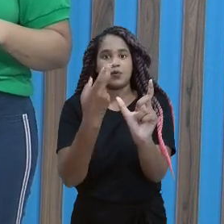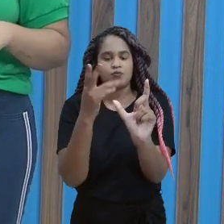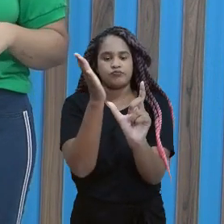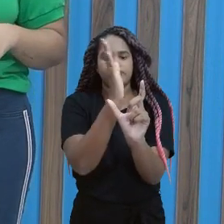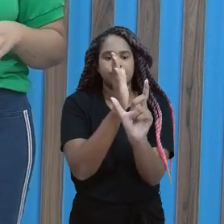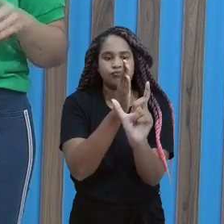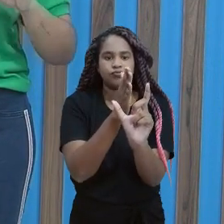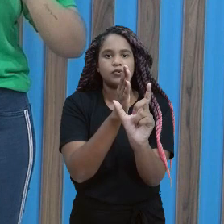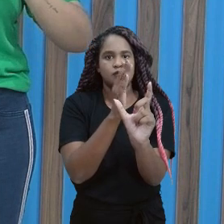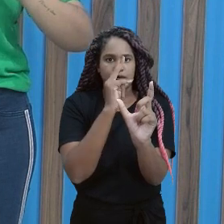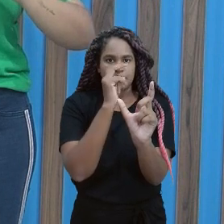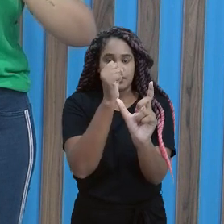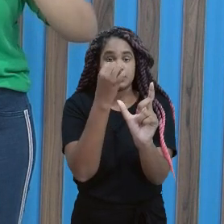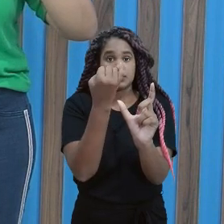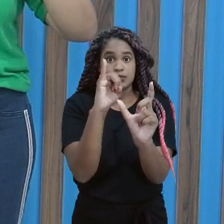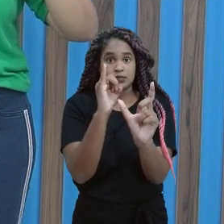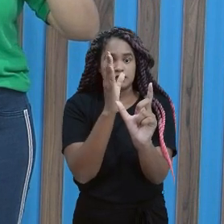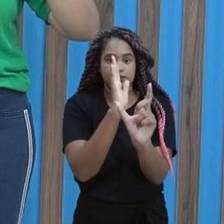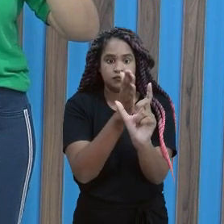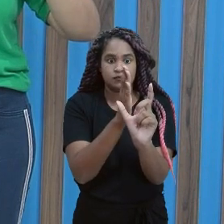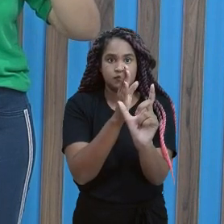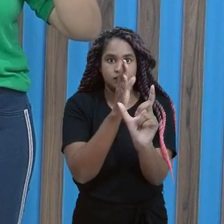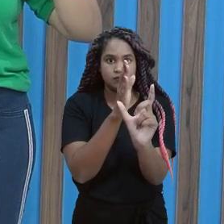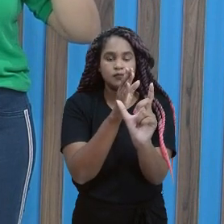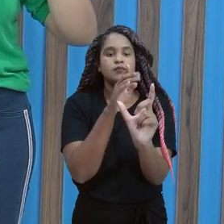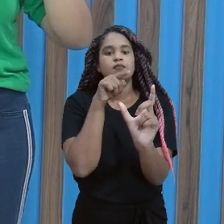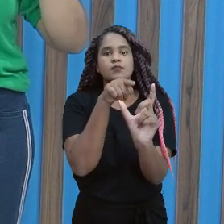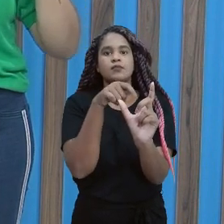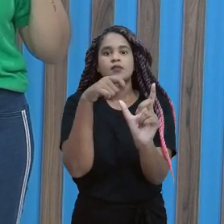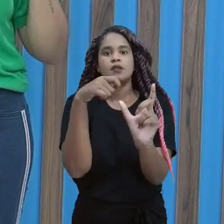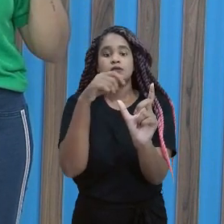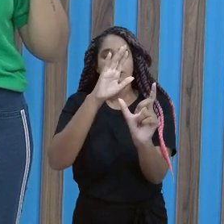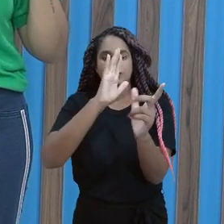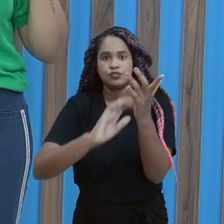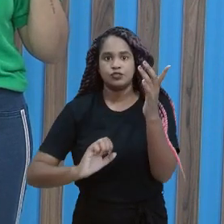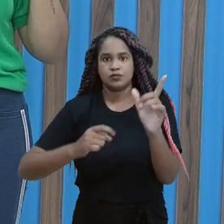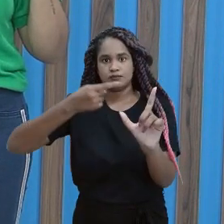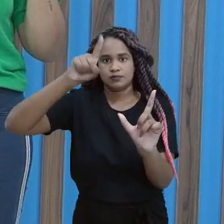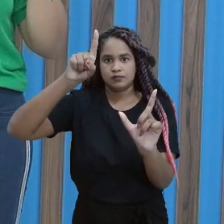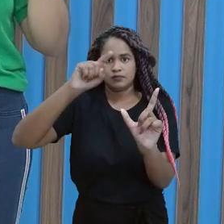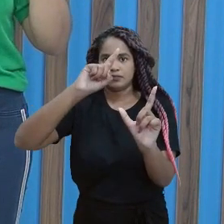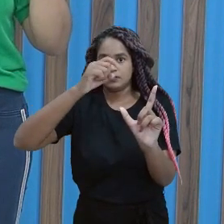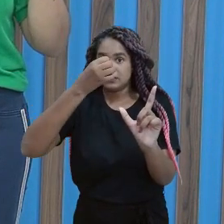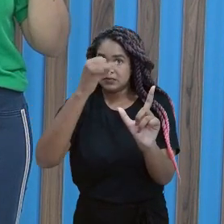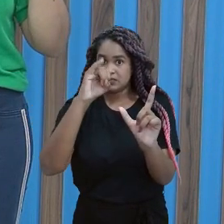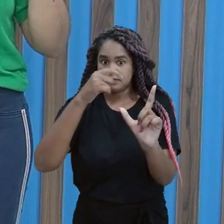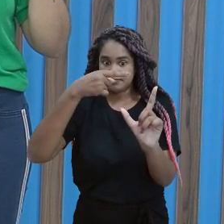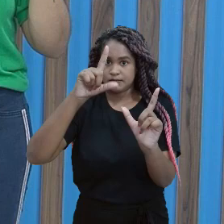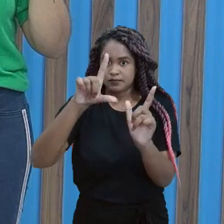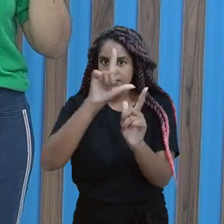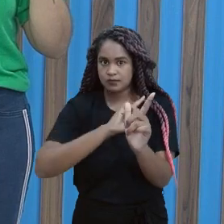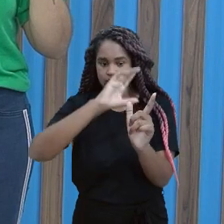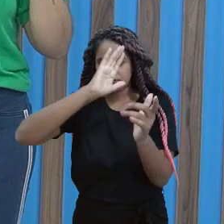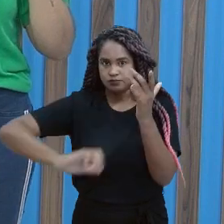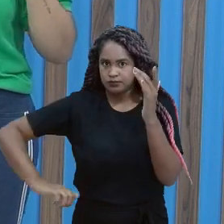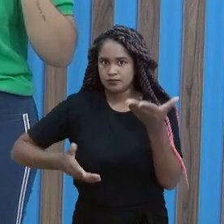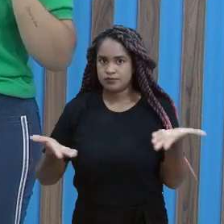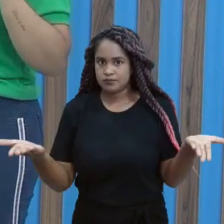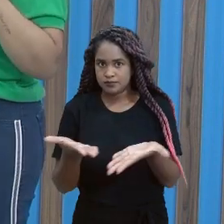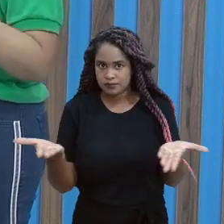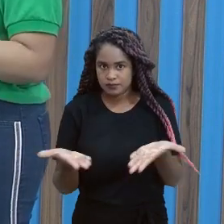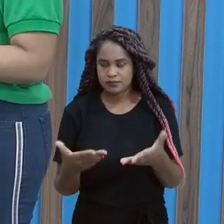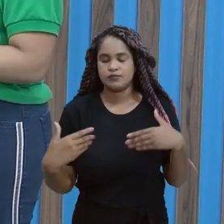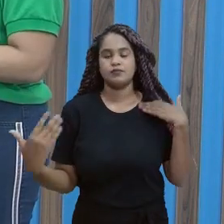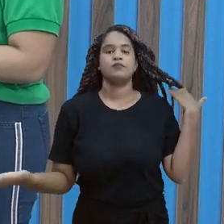for a penúltima, o acento gráfico que existia vai deixar de existir. Então, a gente não acentua mais as